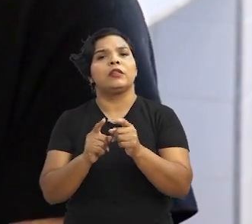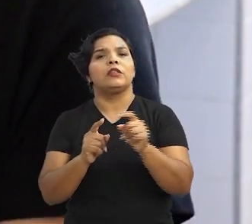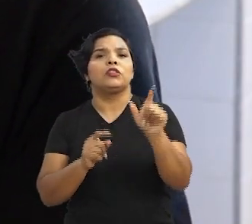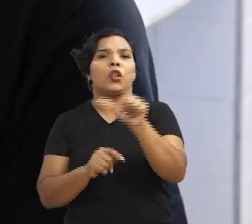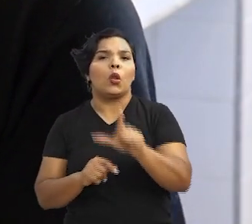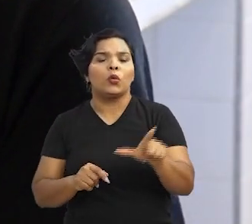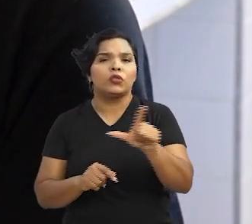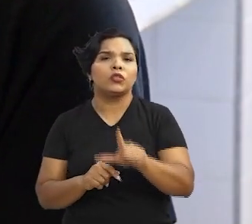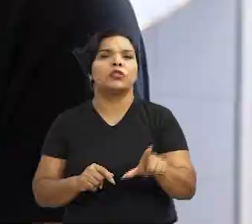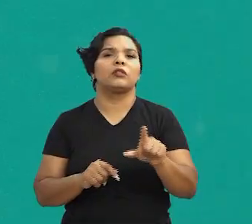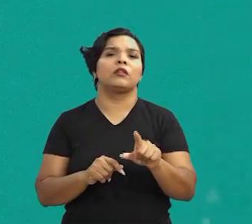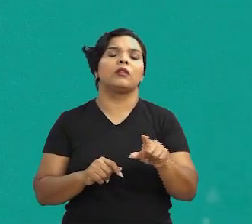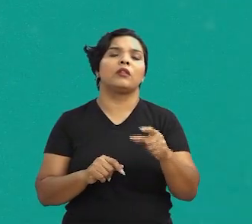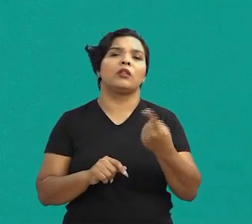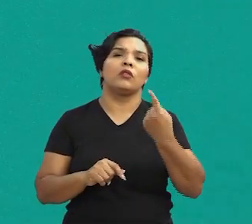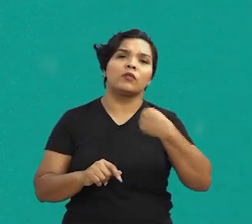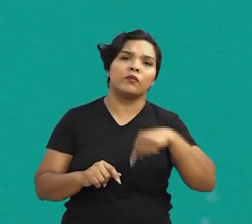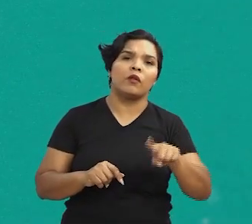logística, que nós